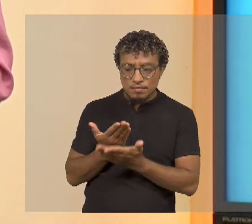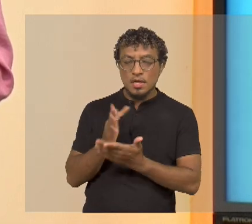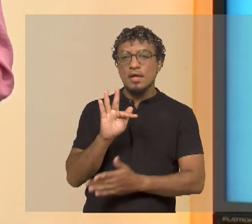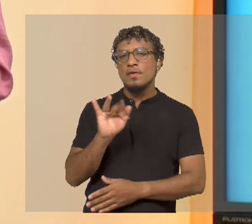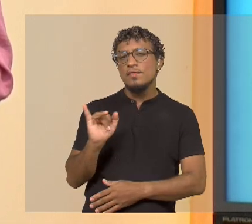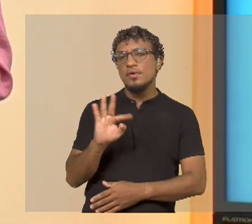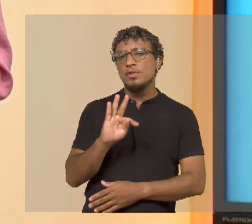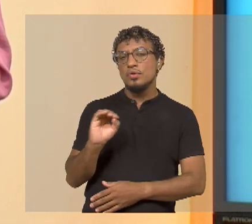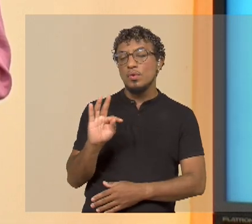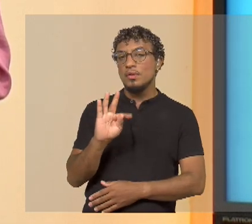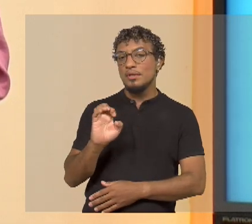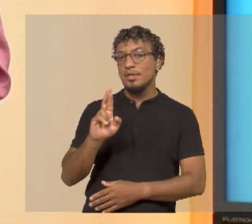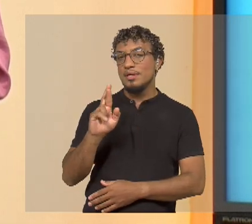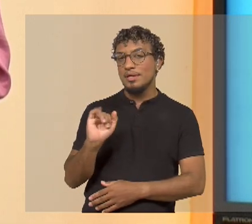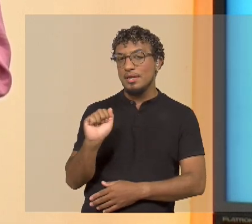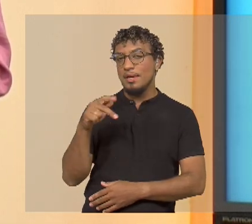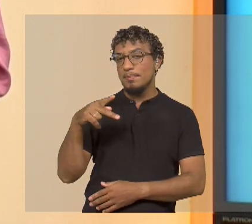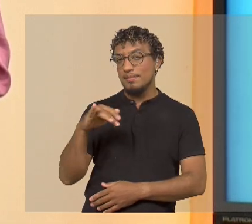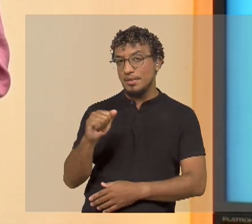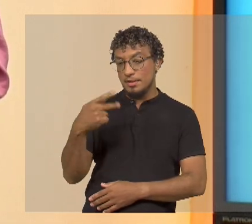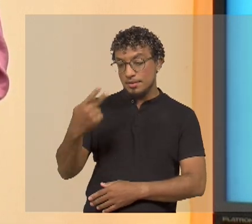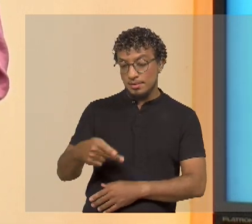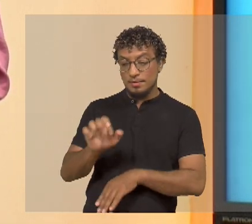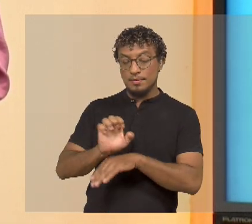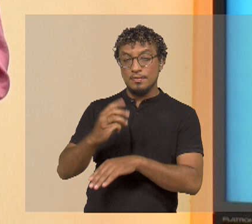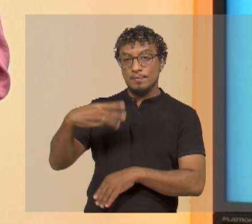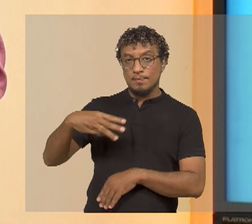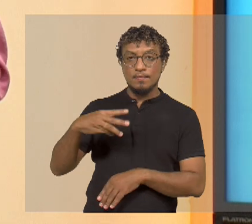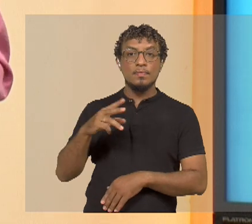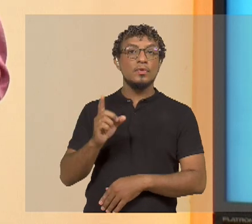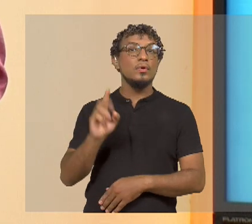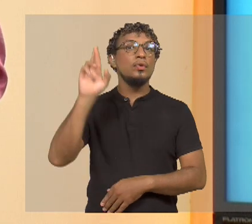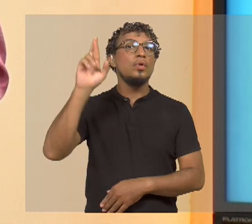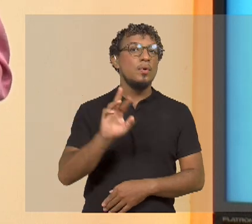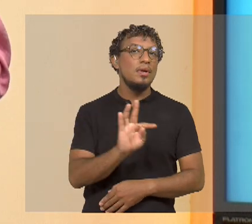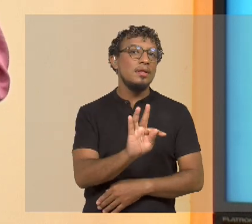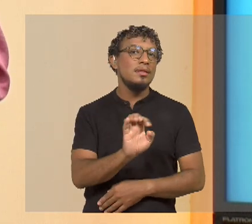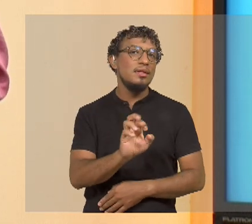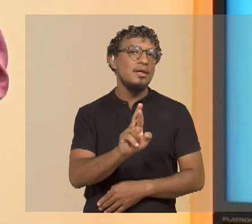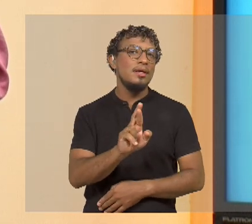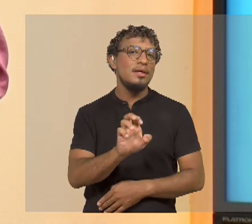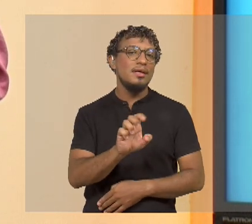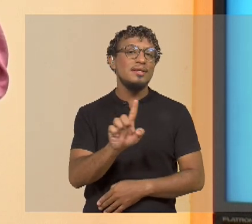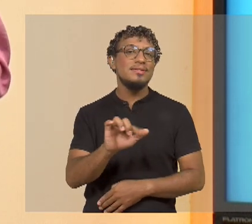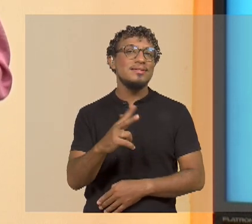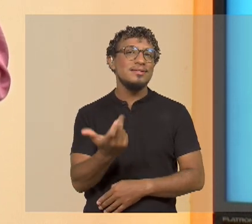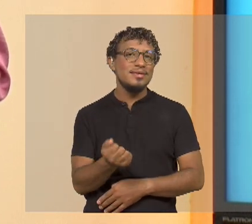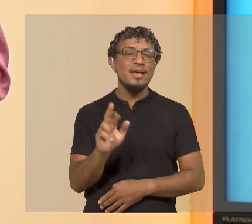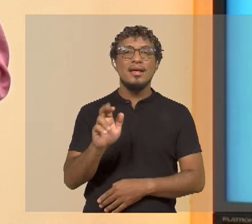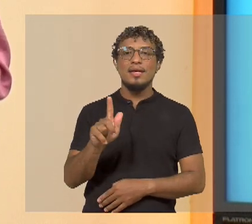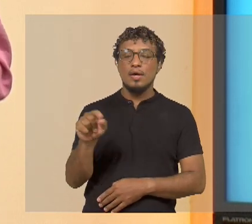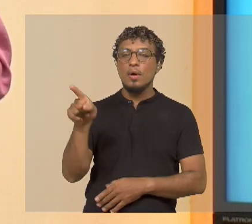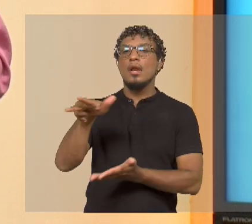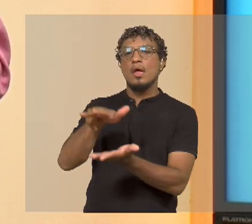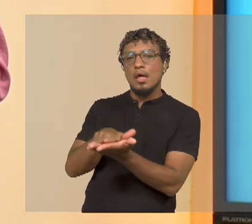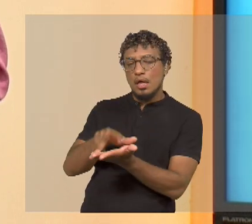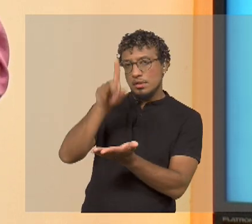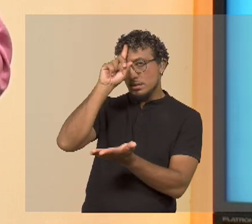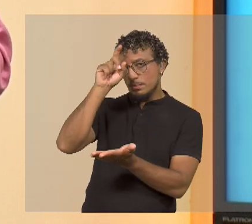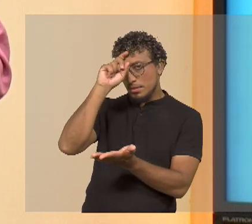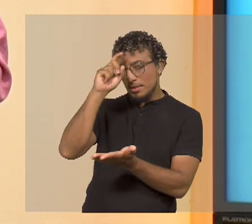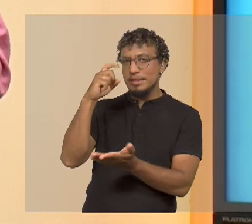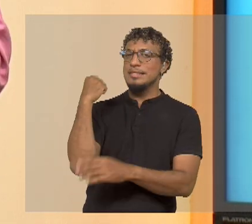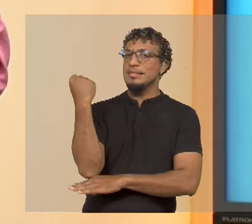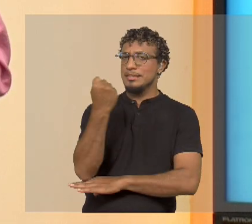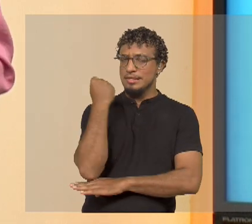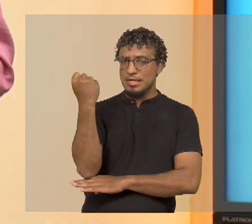no Maranhão, a doutora Terezinha Rego. Ela estava internada em estado grave em um hospital particular de São Luís há uma